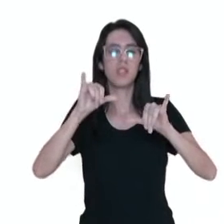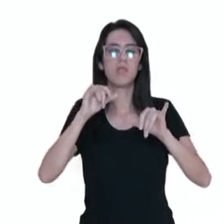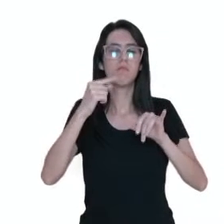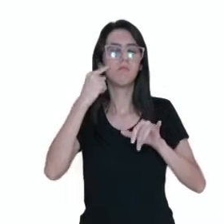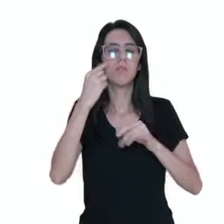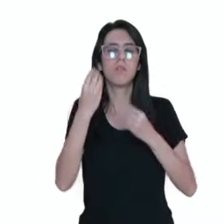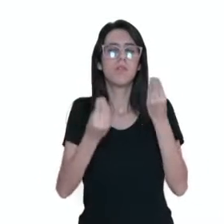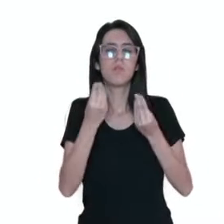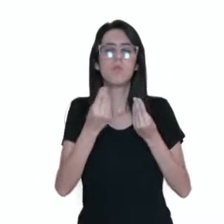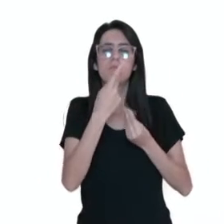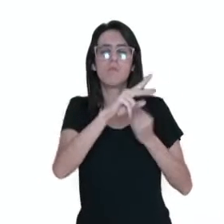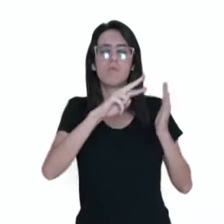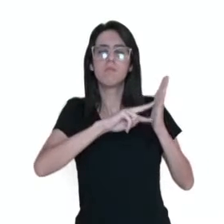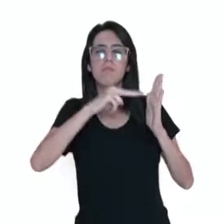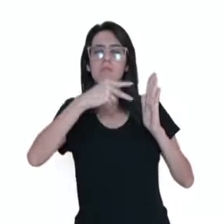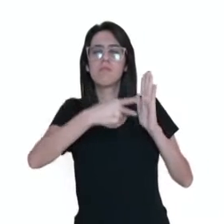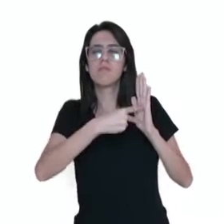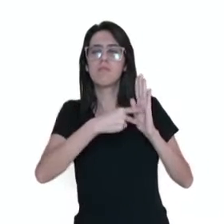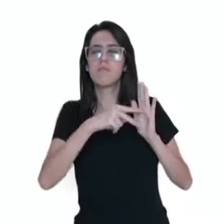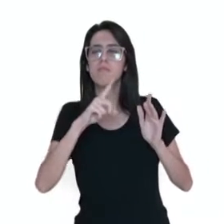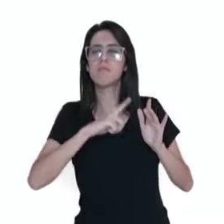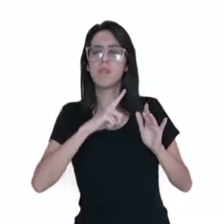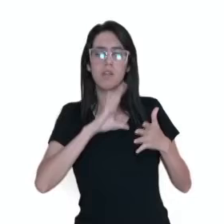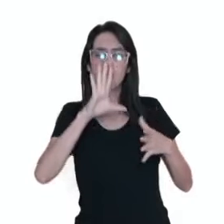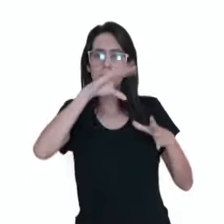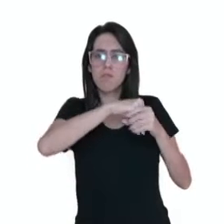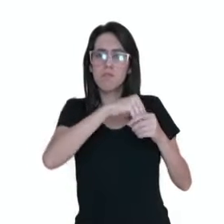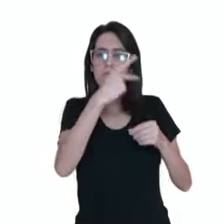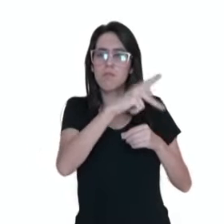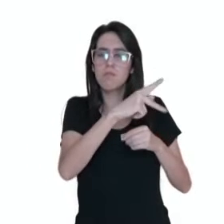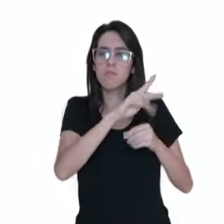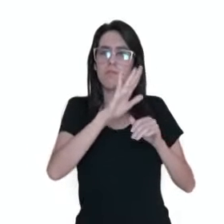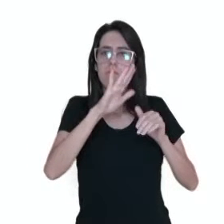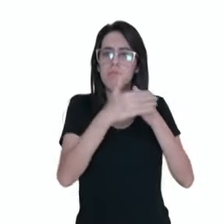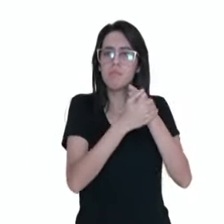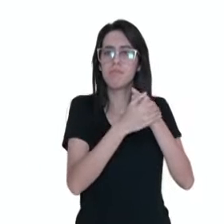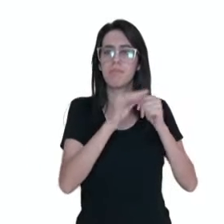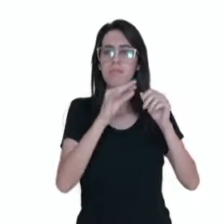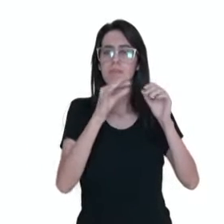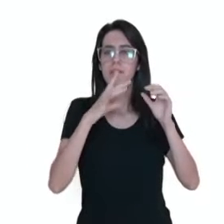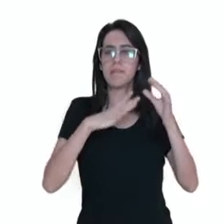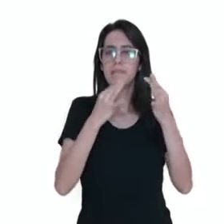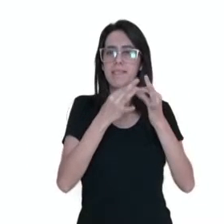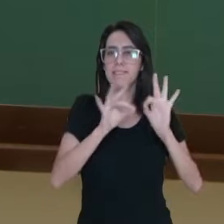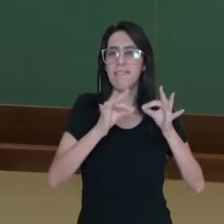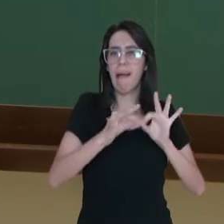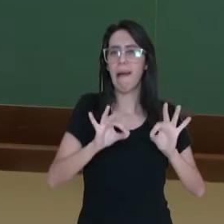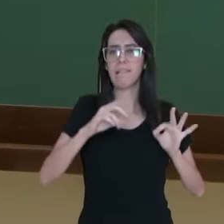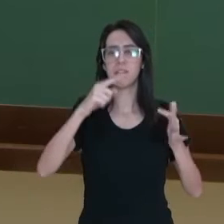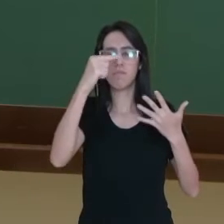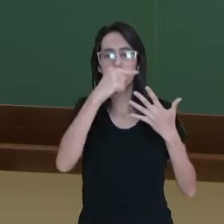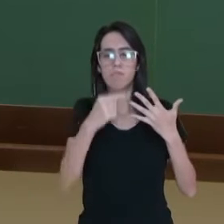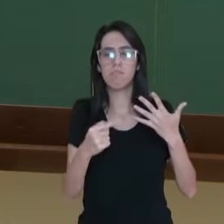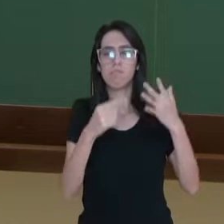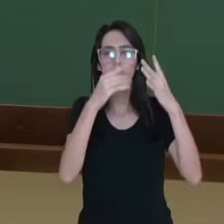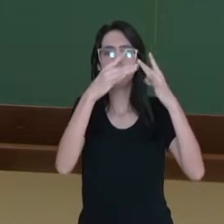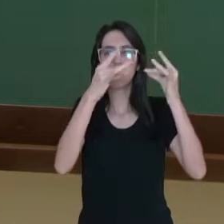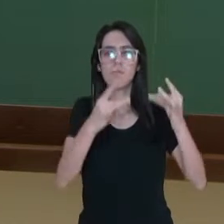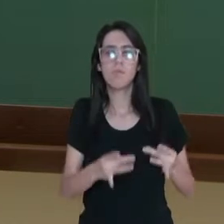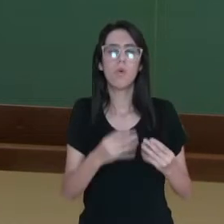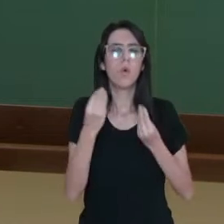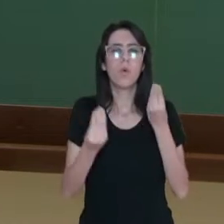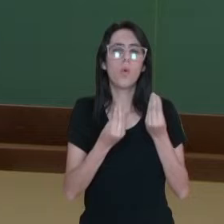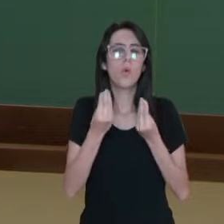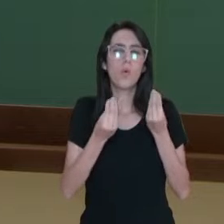sentido decorrente da exploração dos recursos morfossintáticos. Então nós vamos ver ali qual é a função